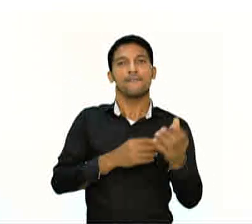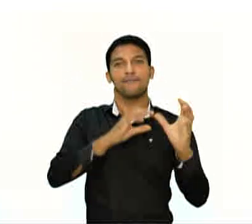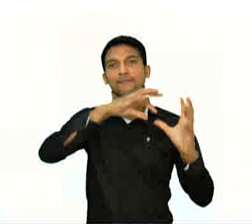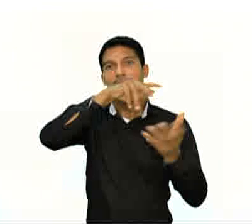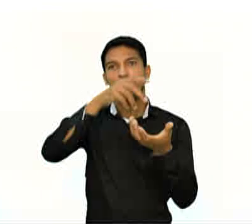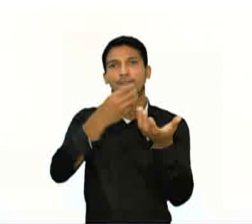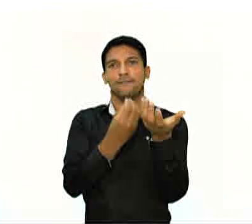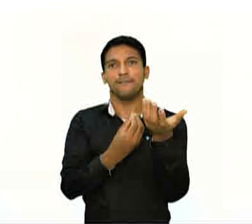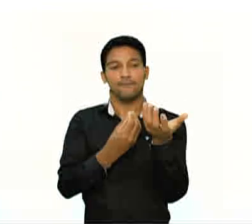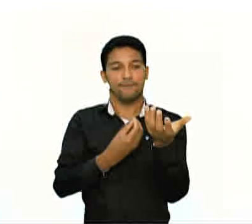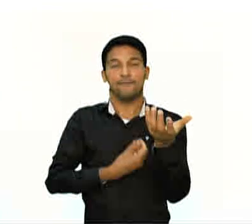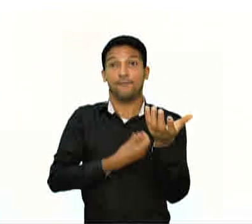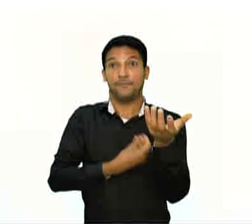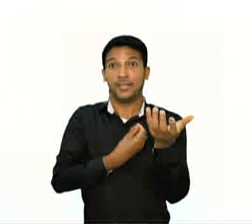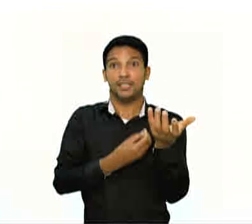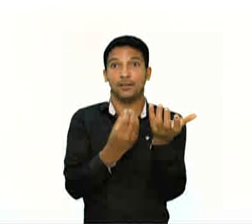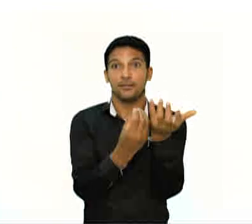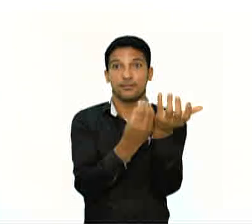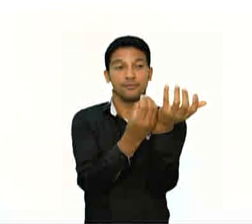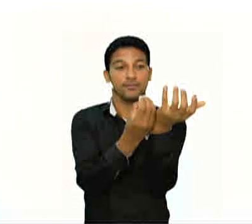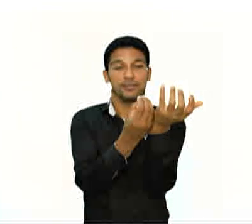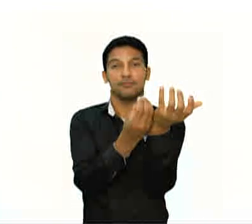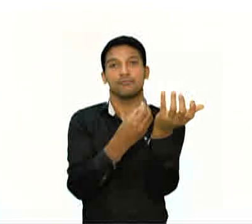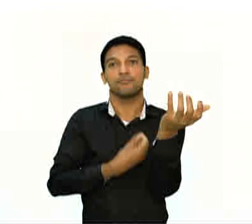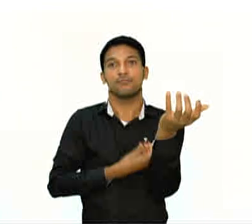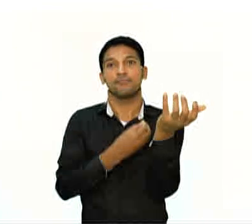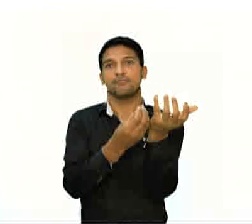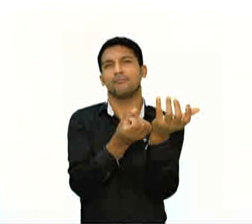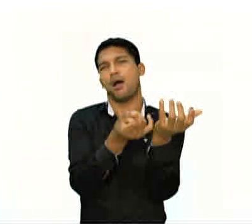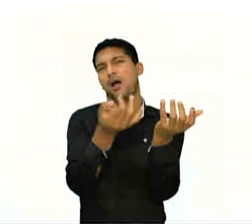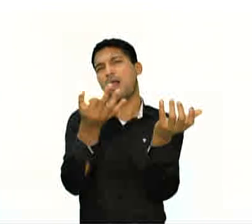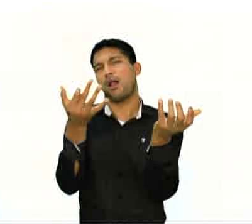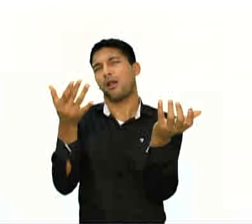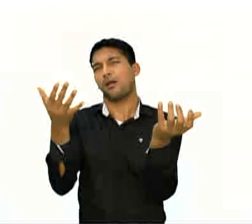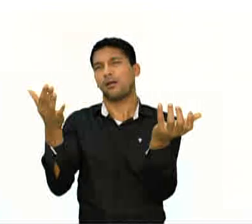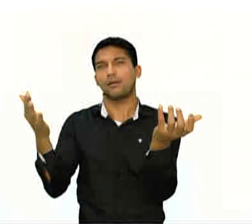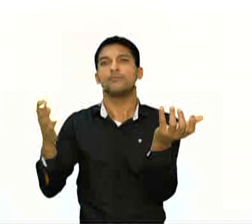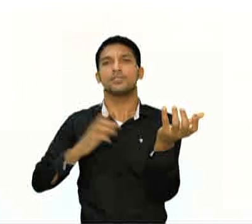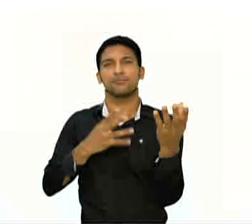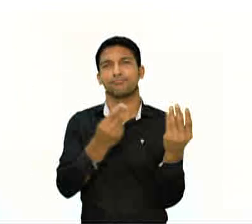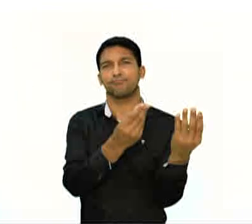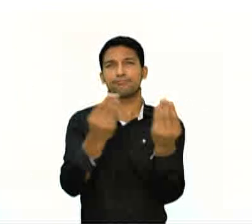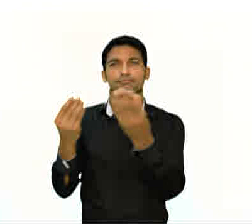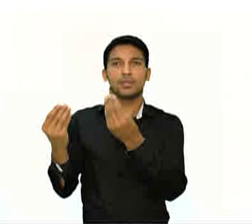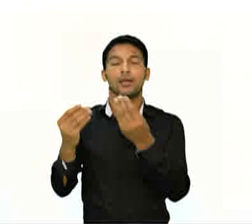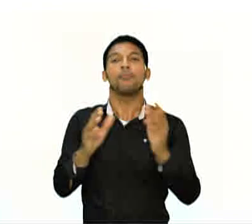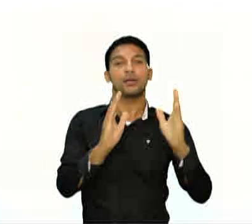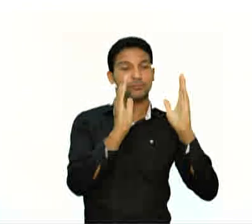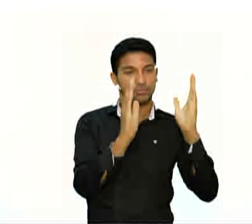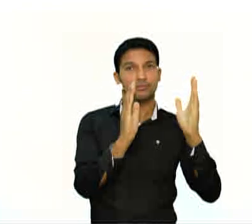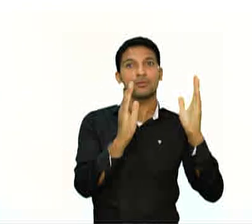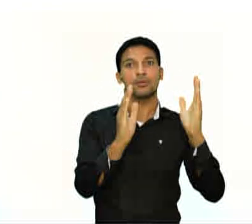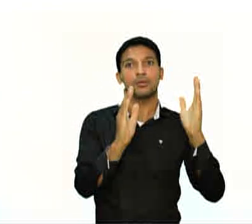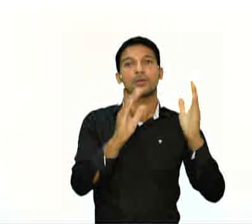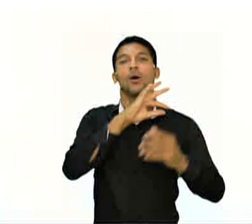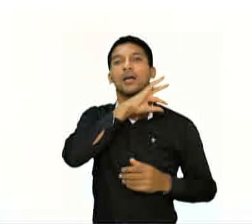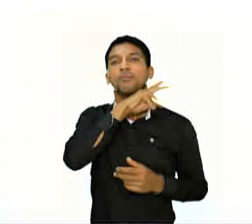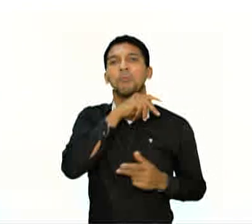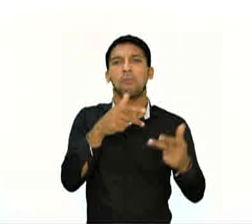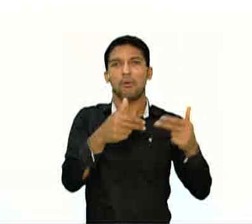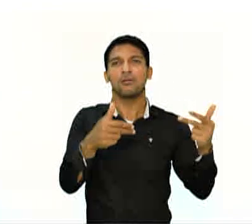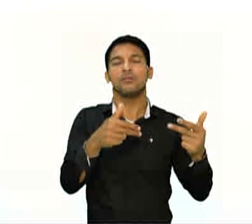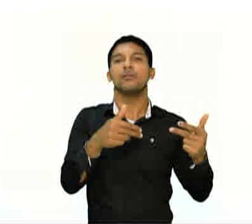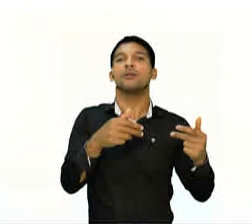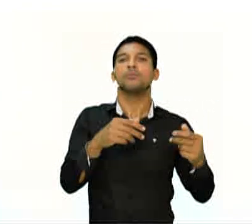outros momentos de todo o histórico do planeta Terra, nós tivemos períodos de adaptação. E esses períodos de